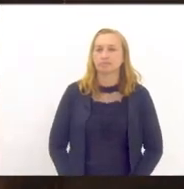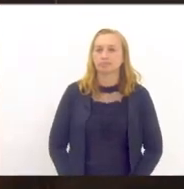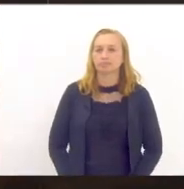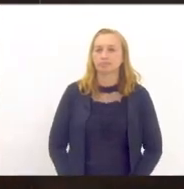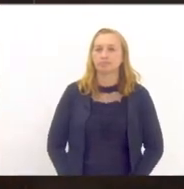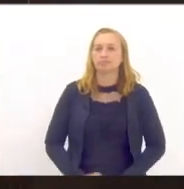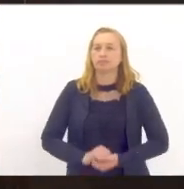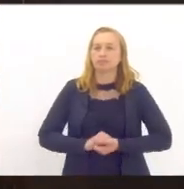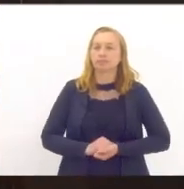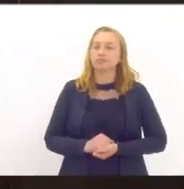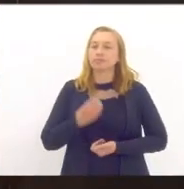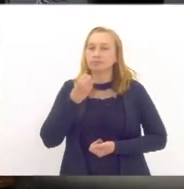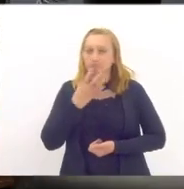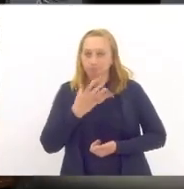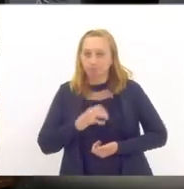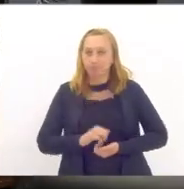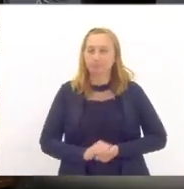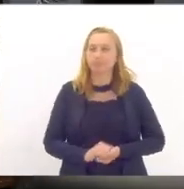Bem,